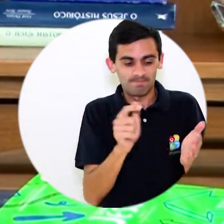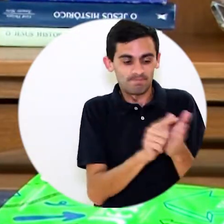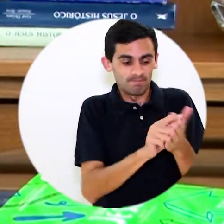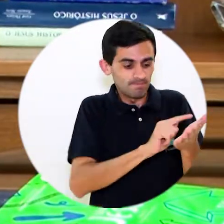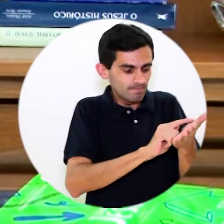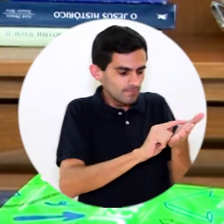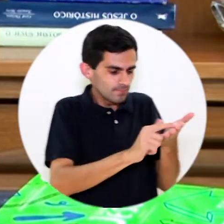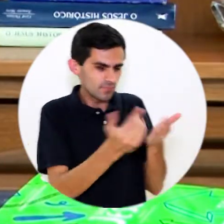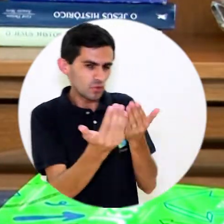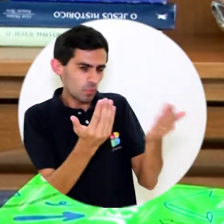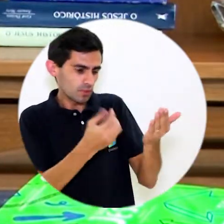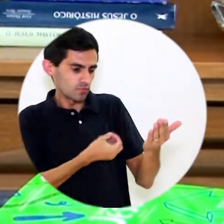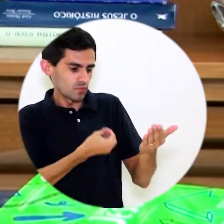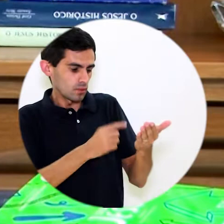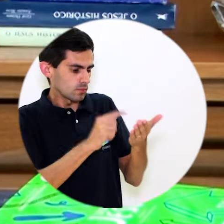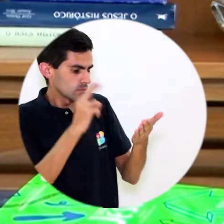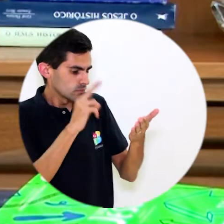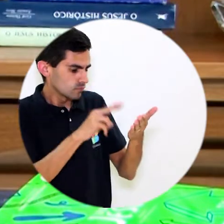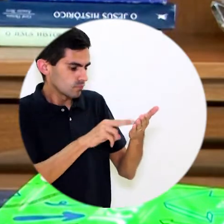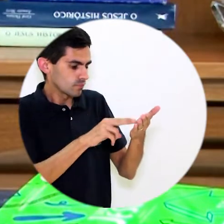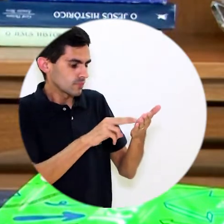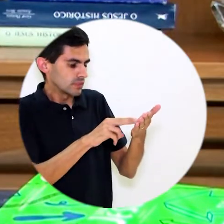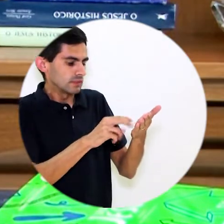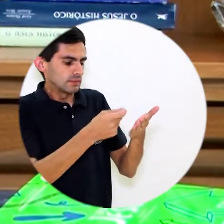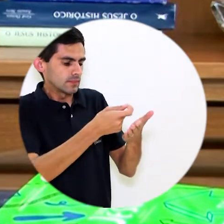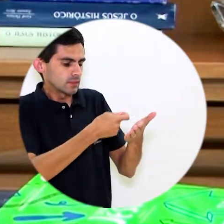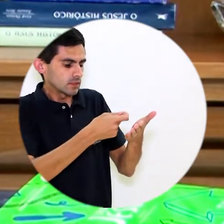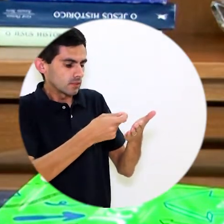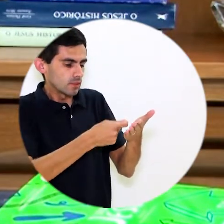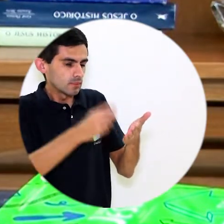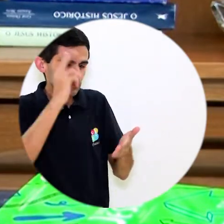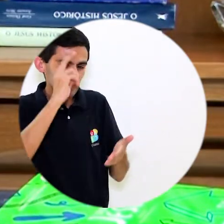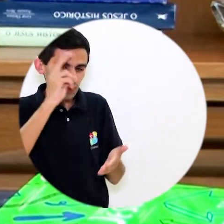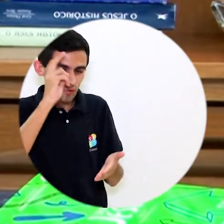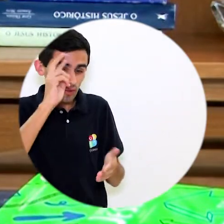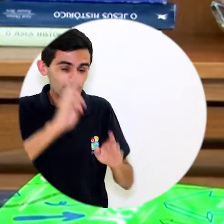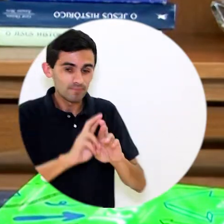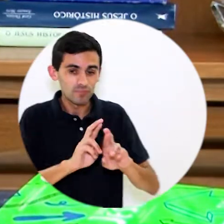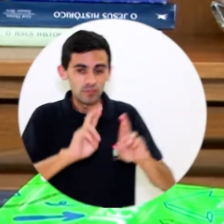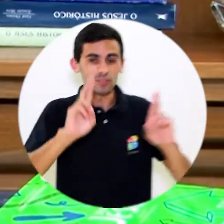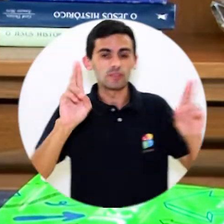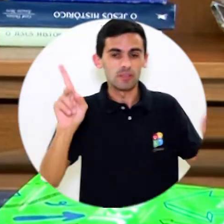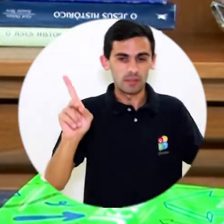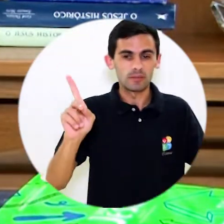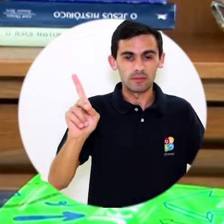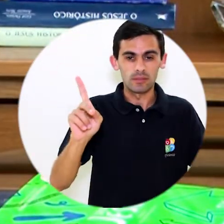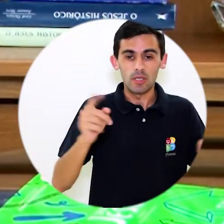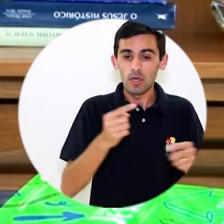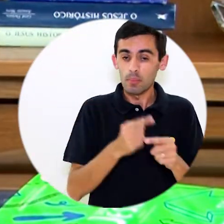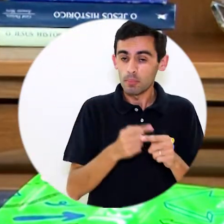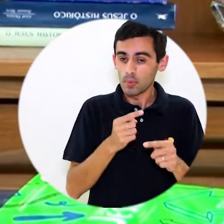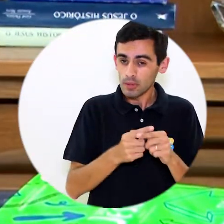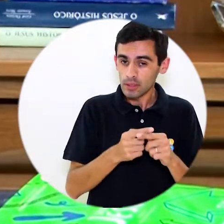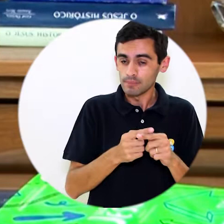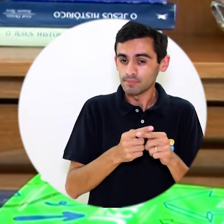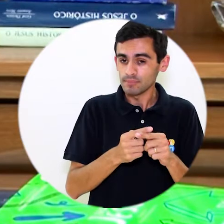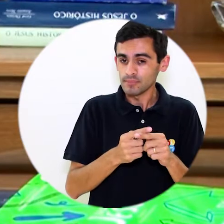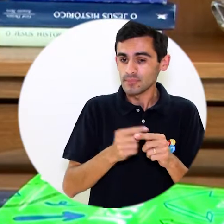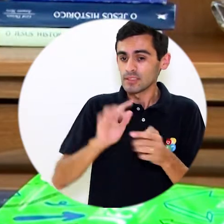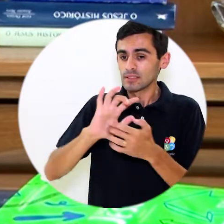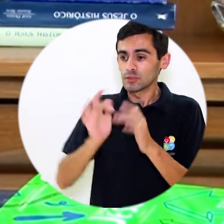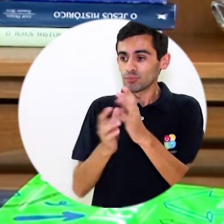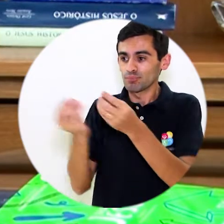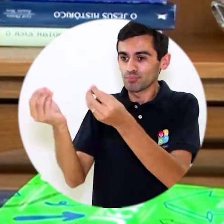branco, olhe para ela, concentre-se e comece a escrever uma história diferente. Ele te